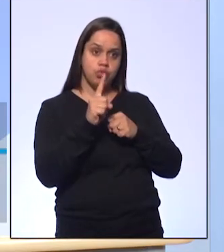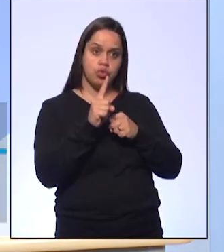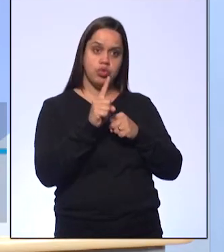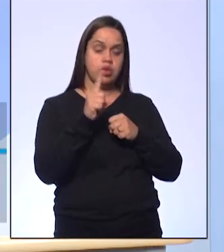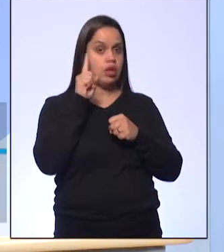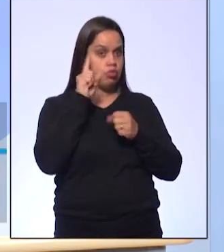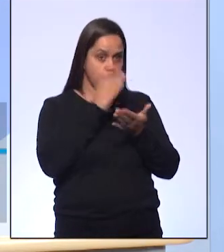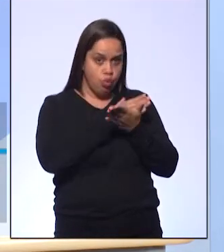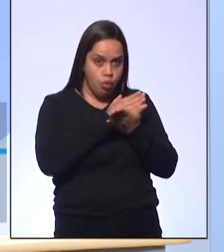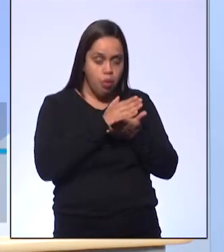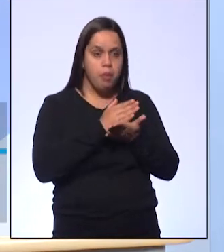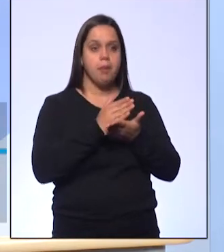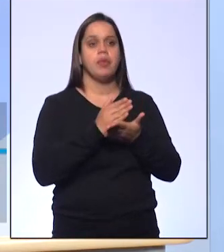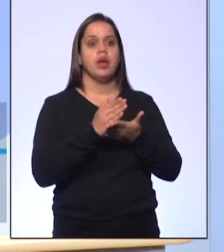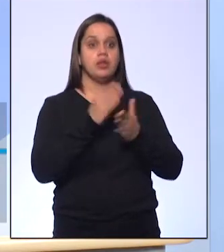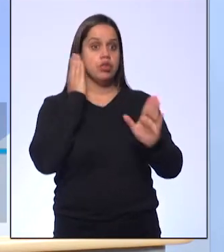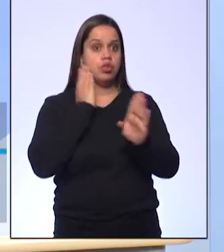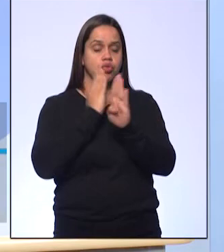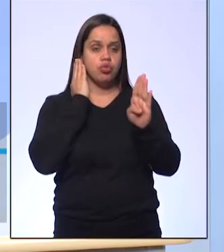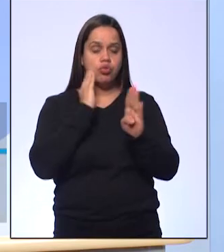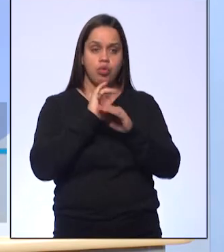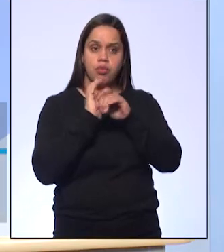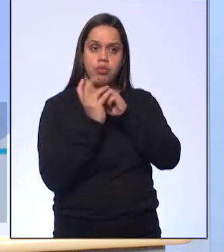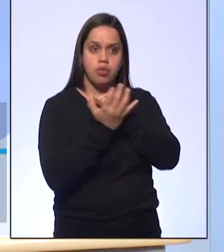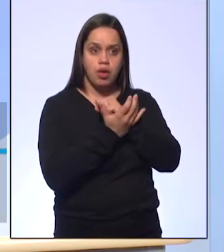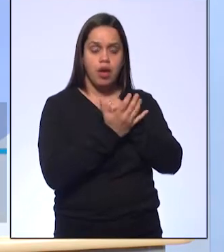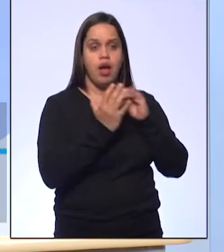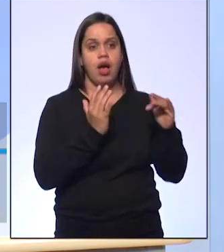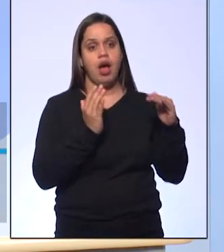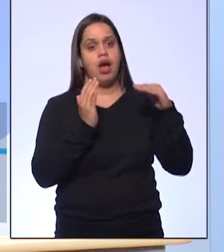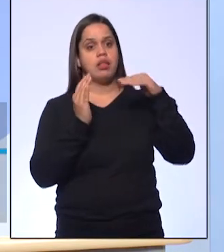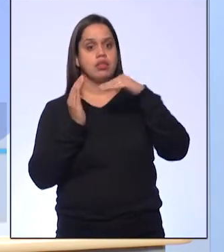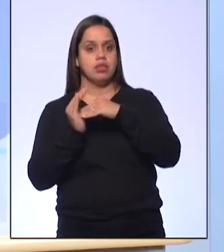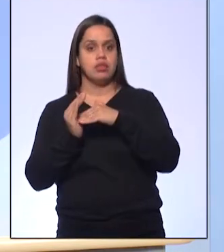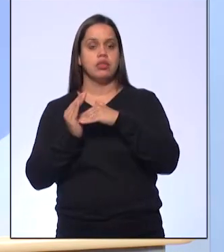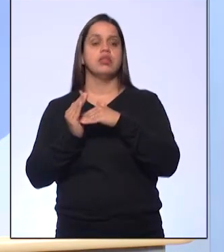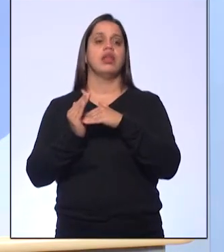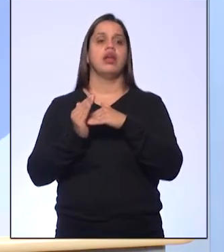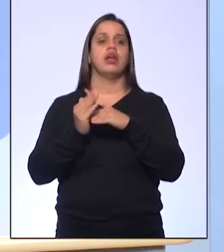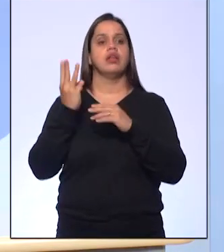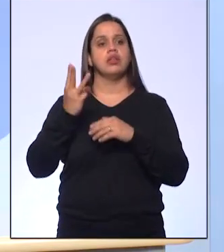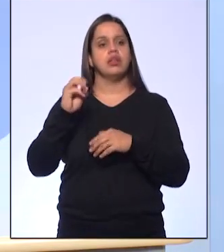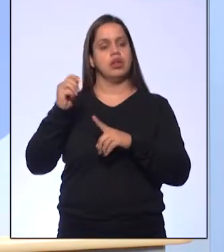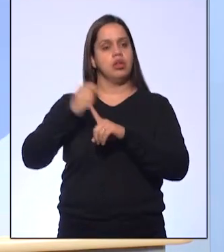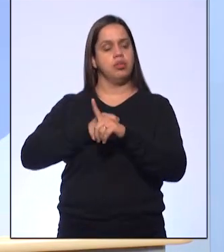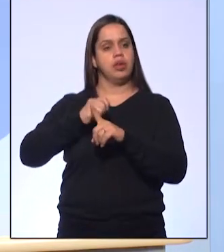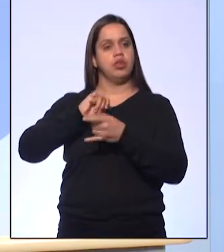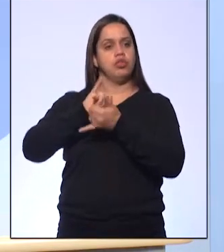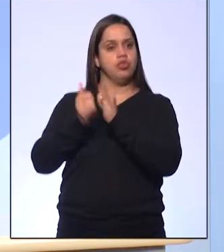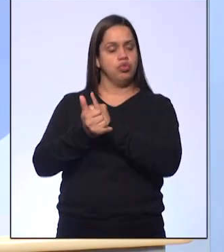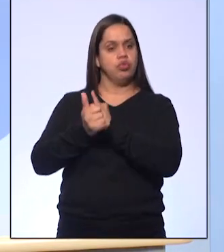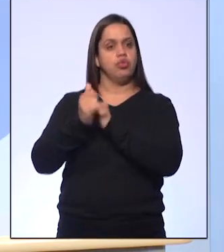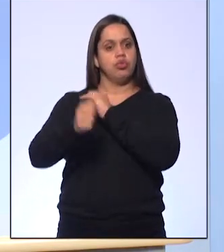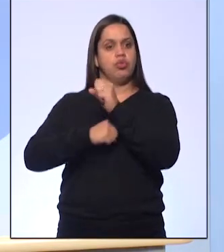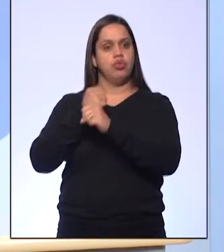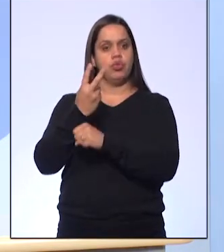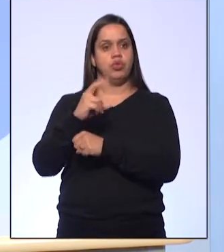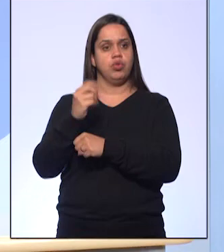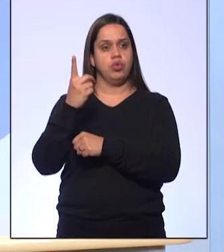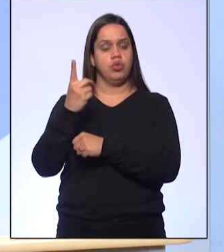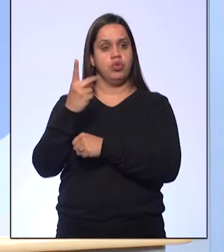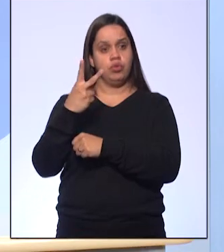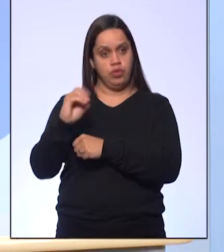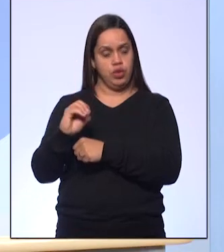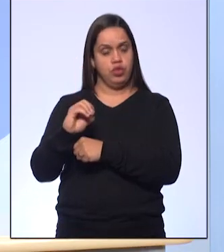desde o início, né, da descoberta do coronavírus até aí 30 de julho de 2020, ou seja,